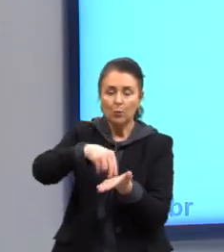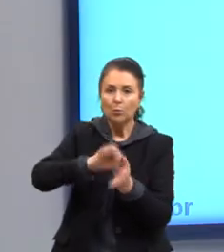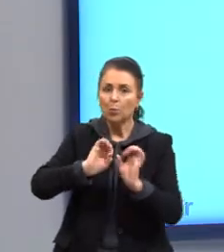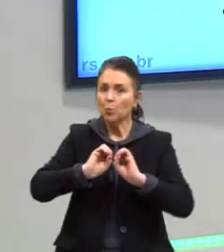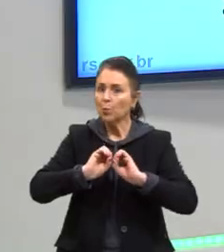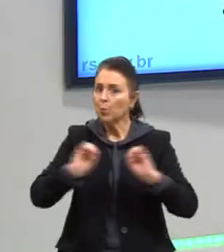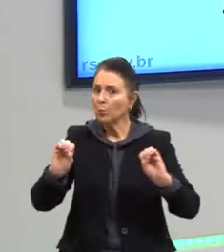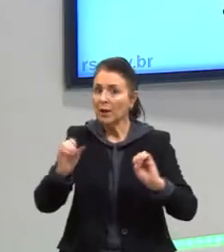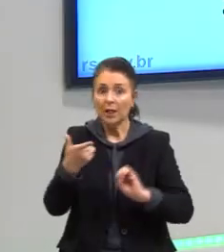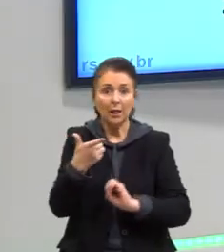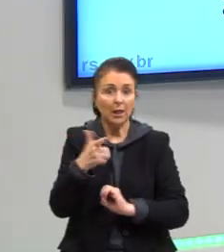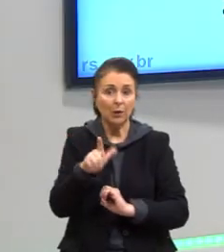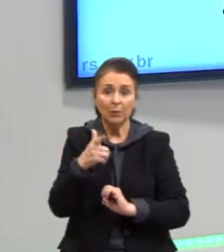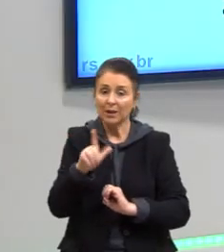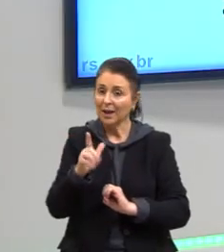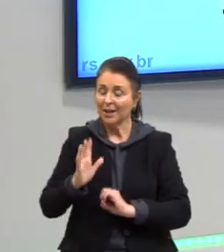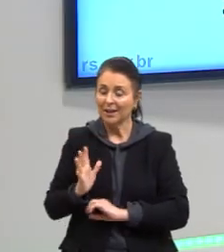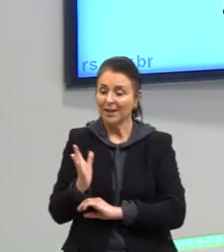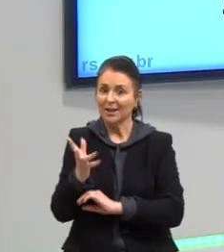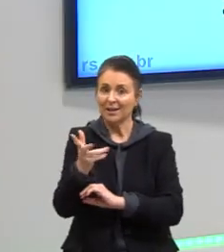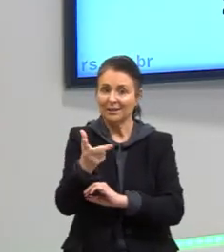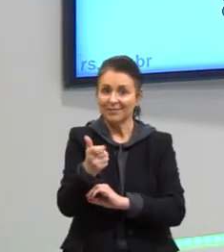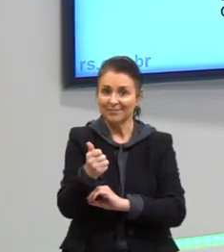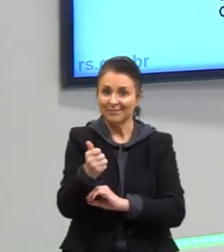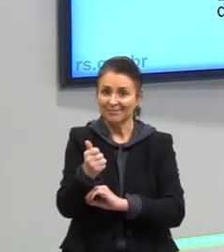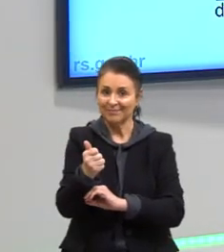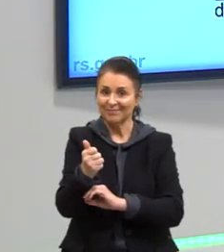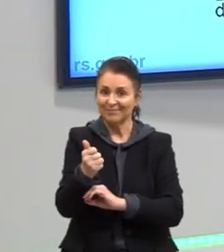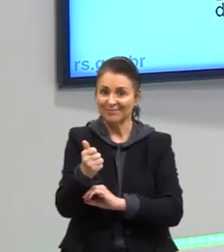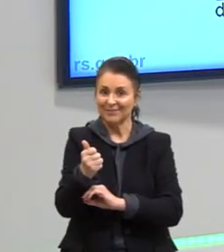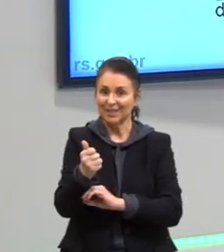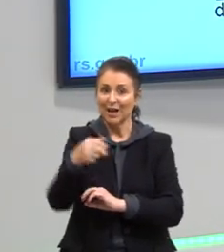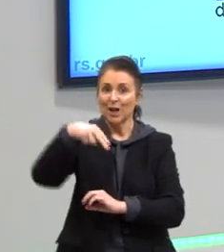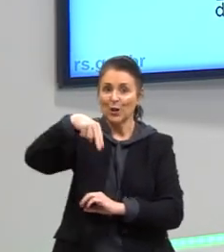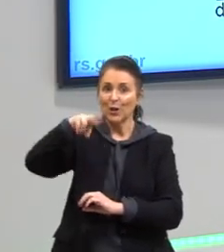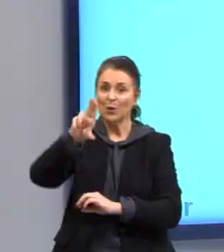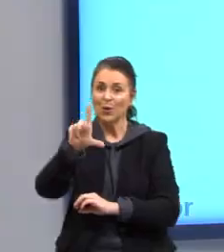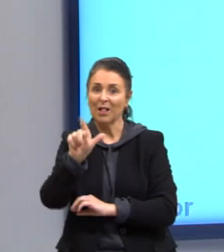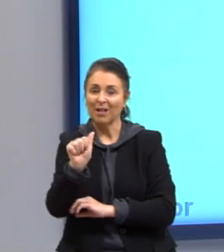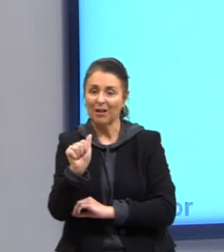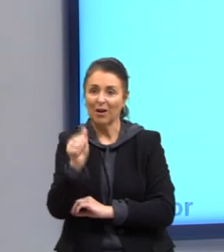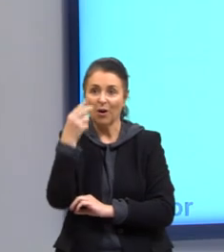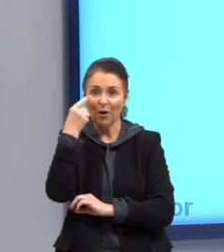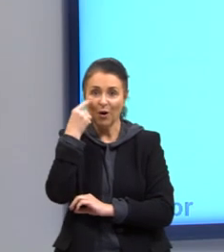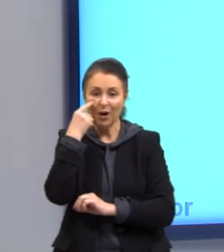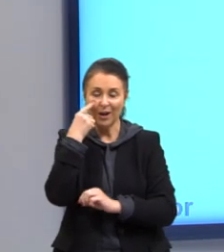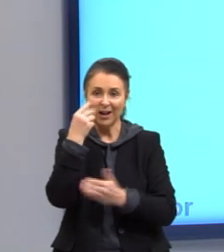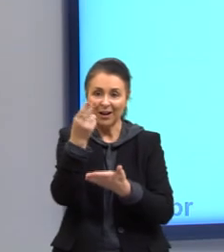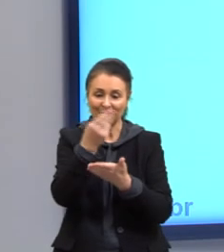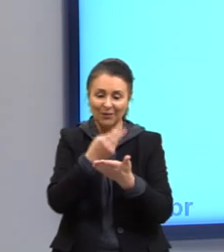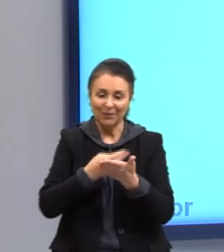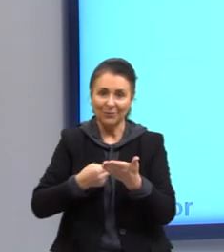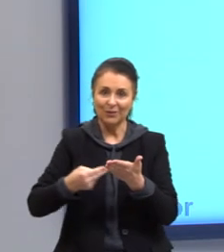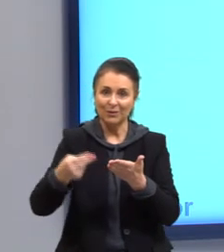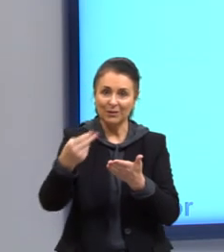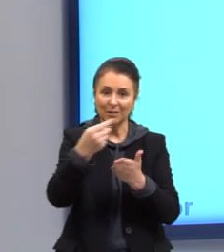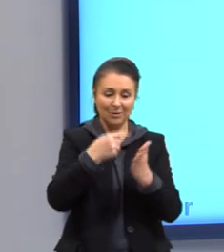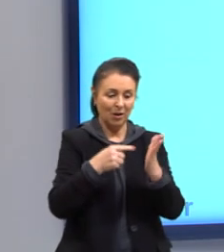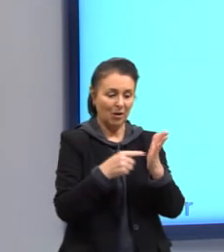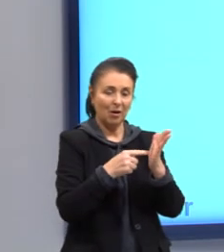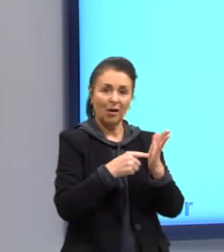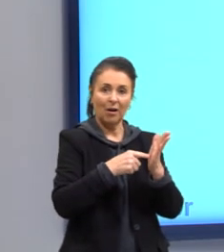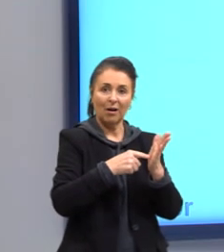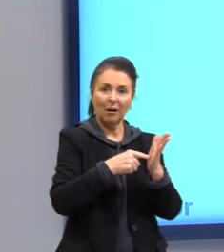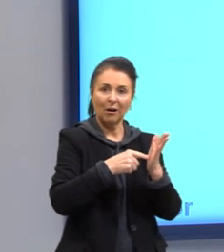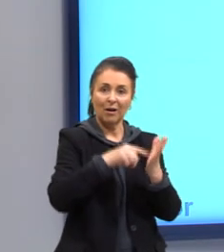não existe certo então lembrem disso né aceleração aqui se a gente olhar para o desenho como que ela estaria apontando para o centro da